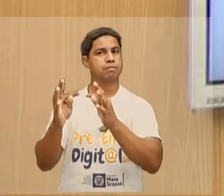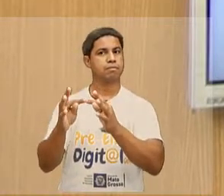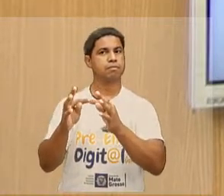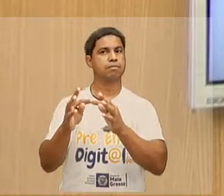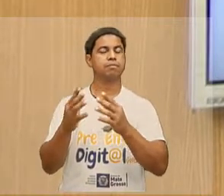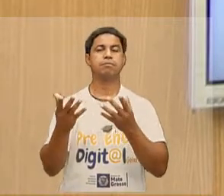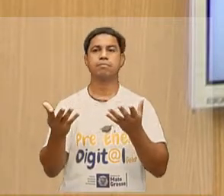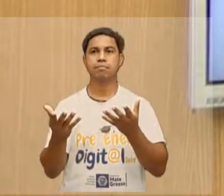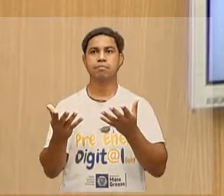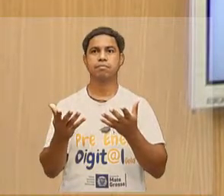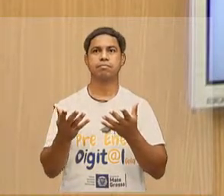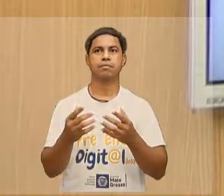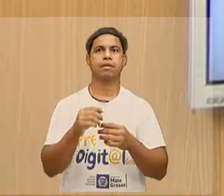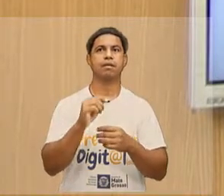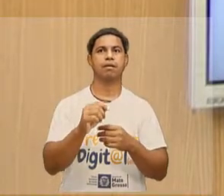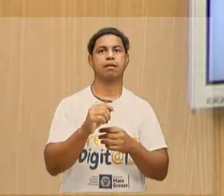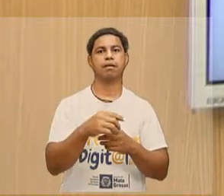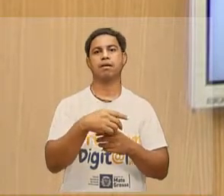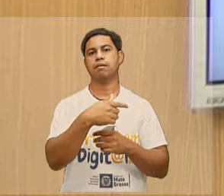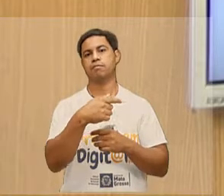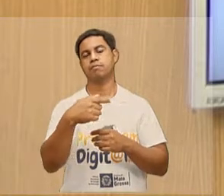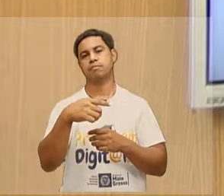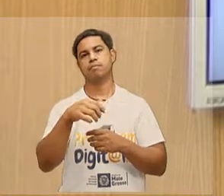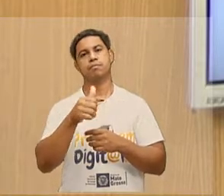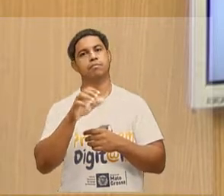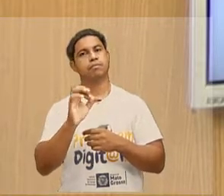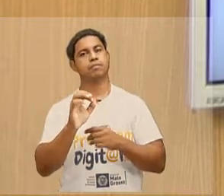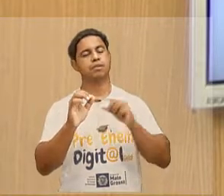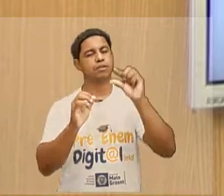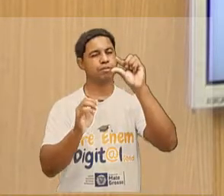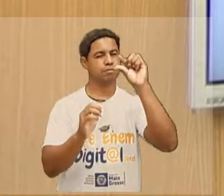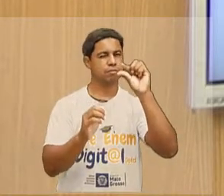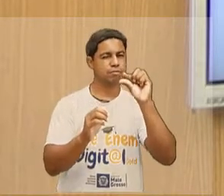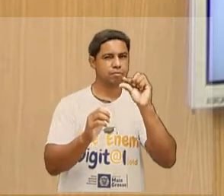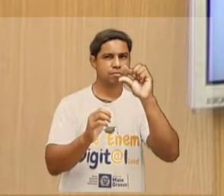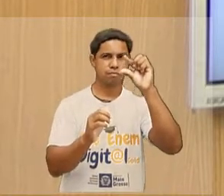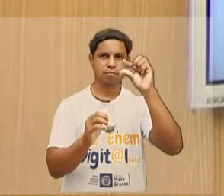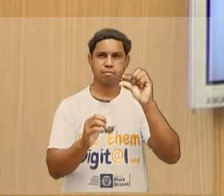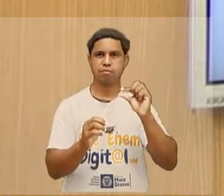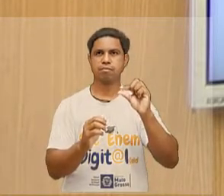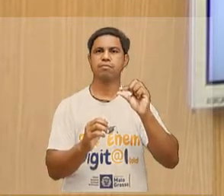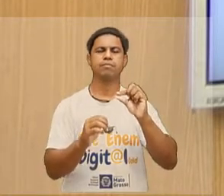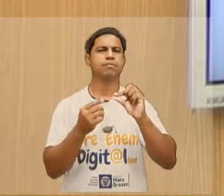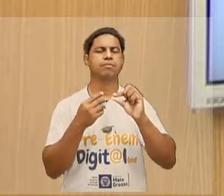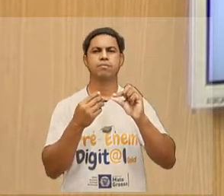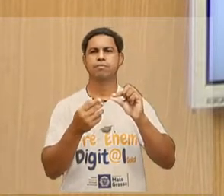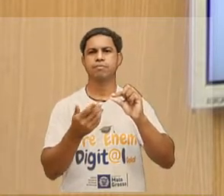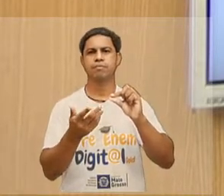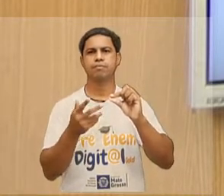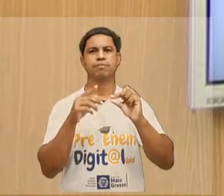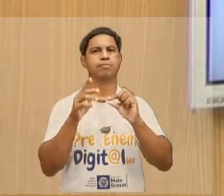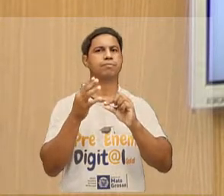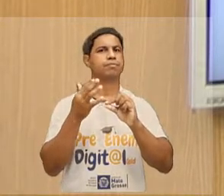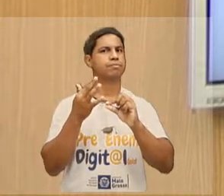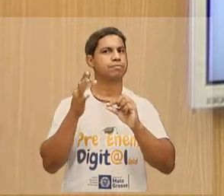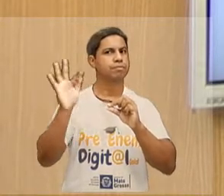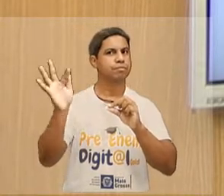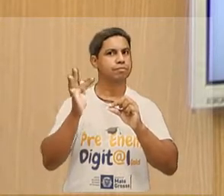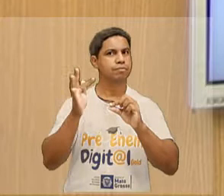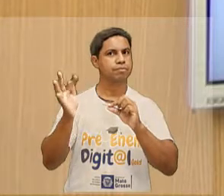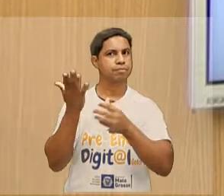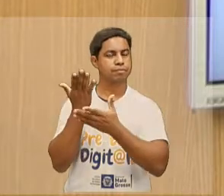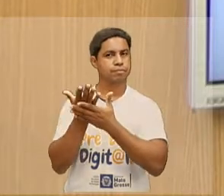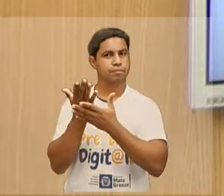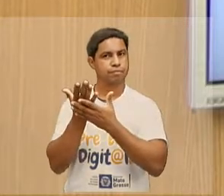ordem quântica. O mundo das coisas pequenas. A física que estuda tudo que é